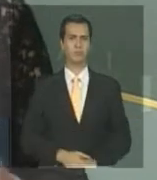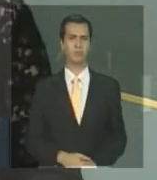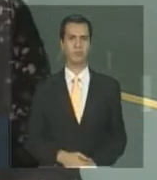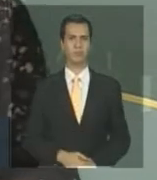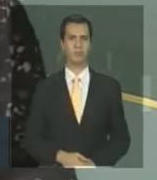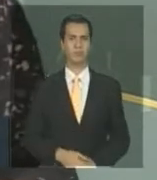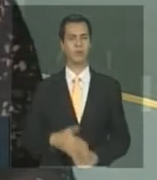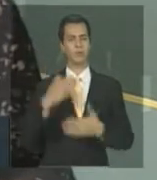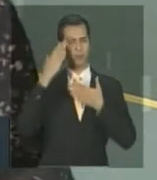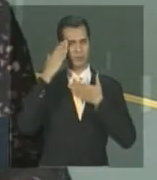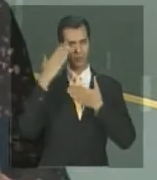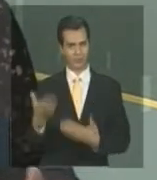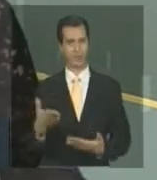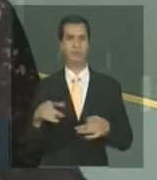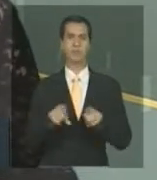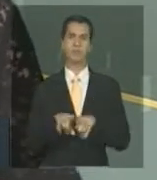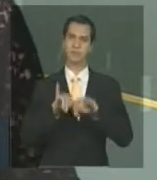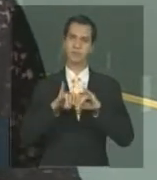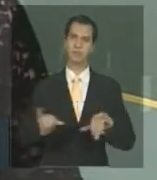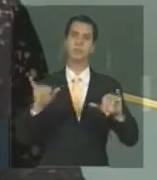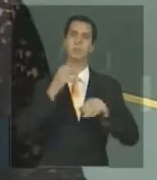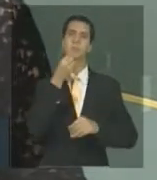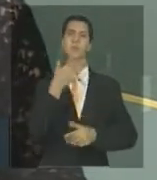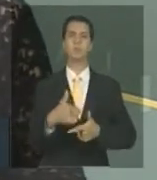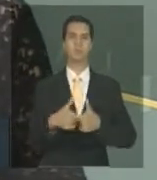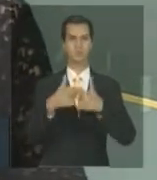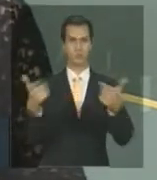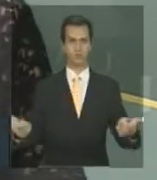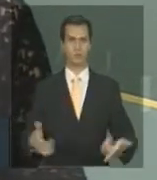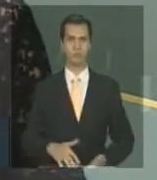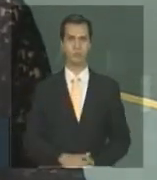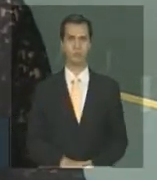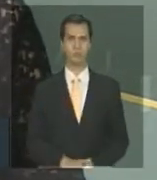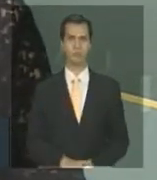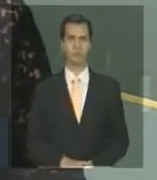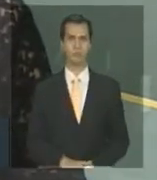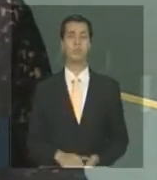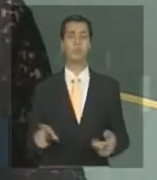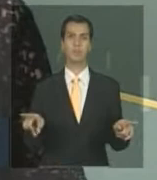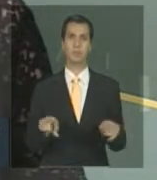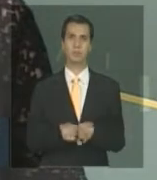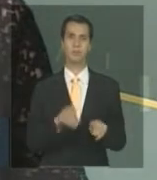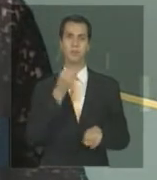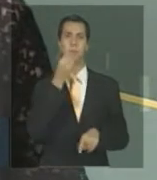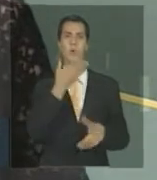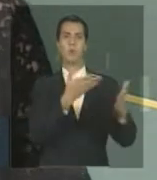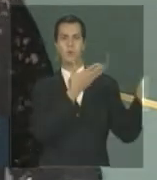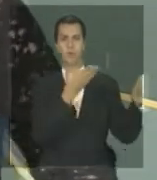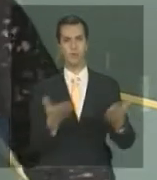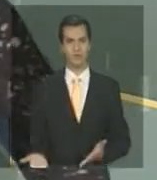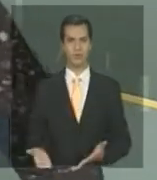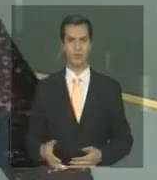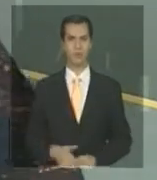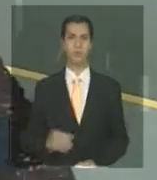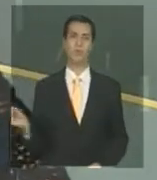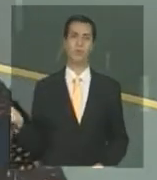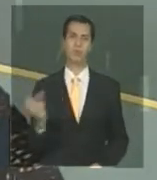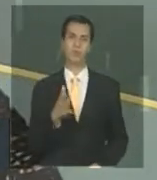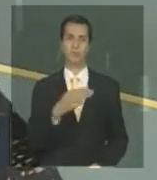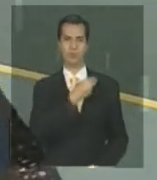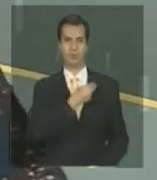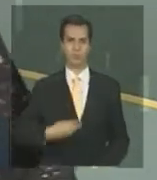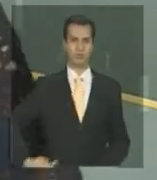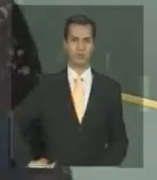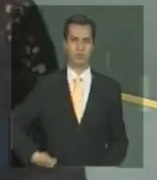Agradeço e desejo boa sorte. Dou ainda as boas-vindas ao novo ministro